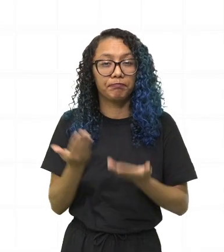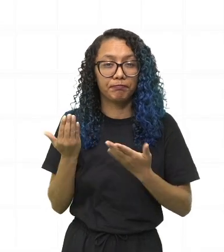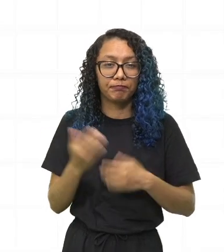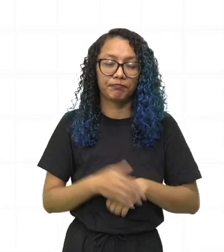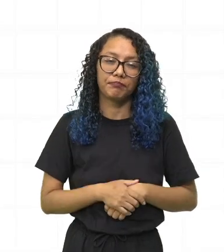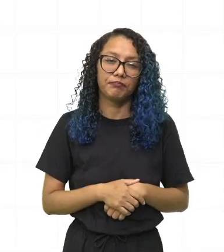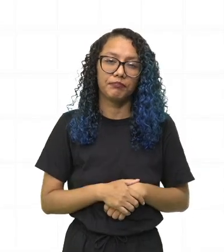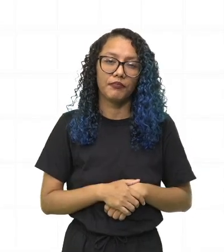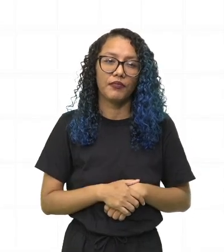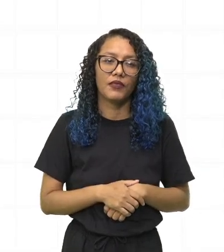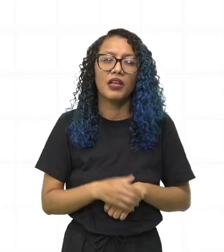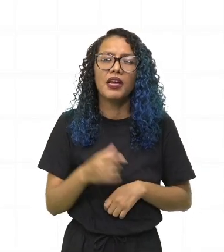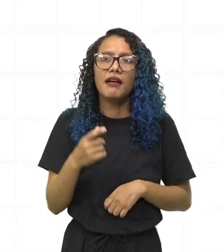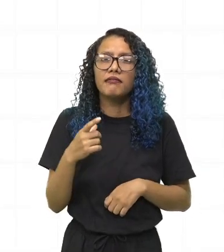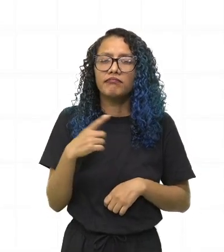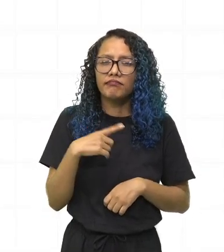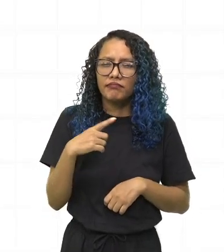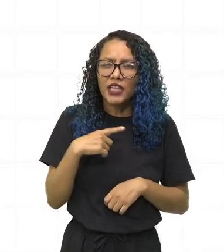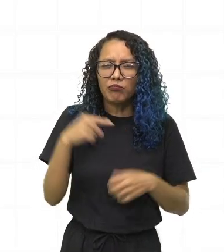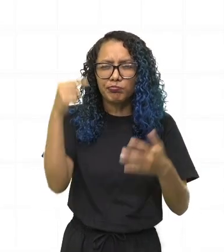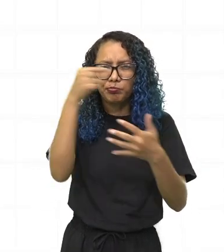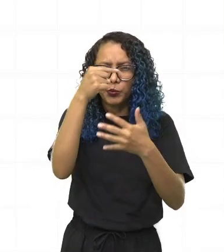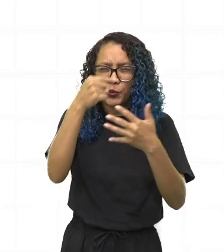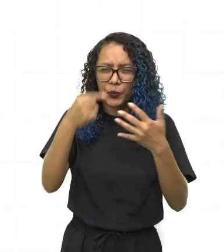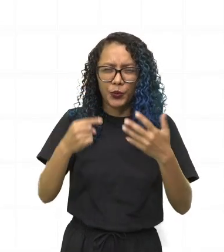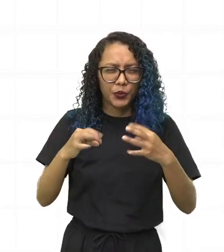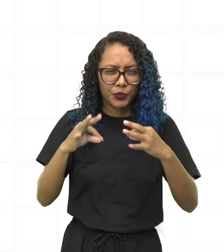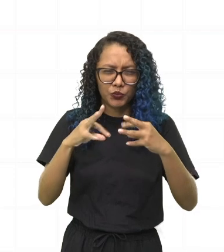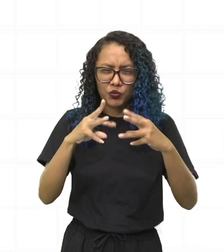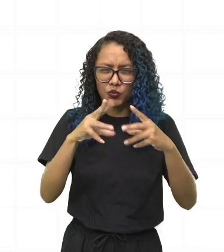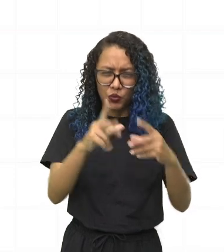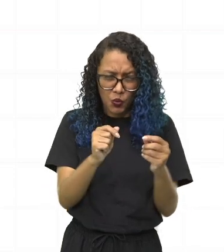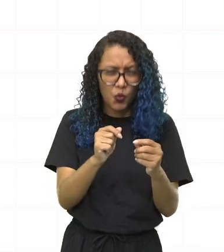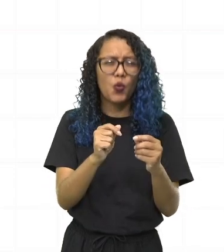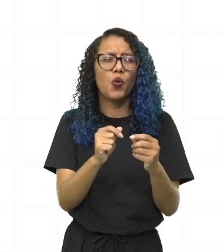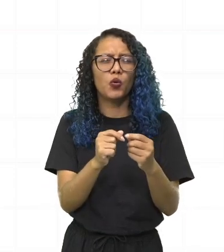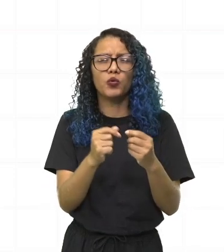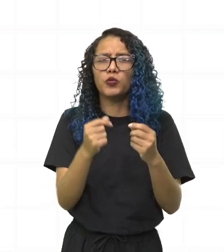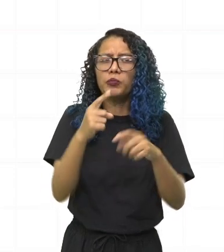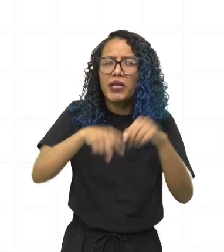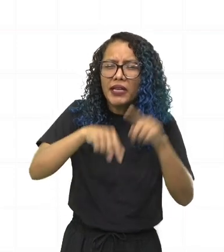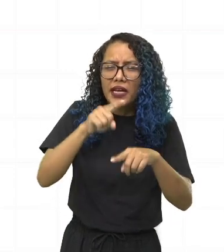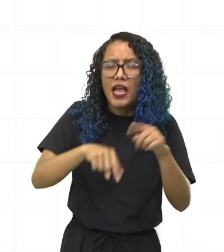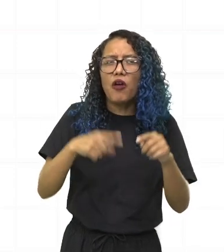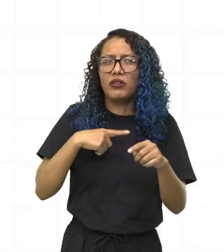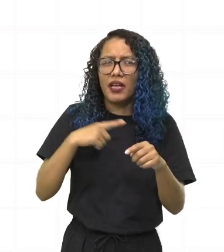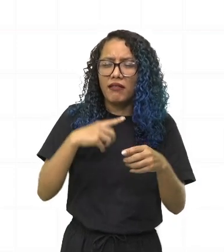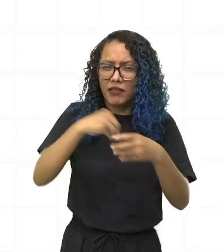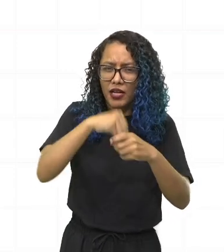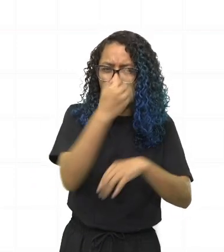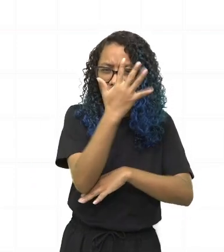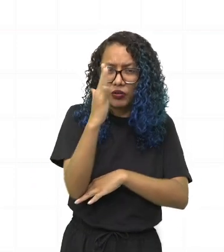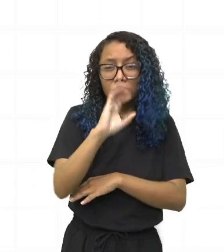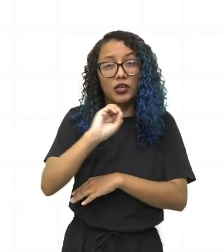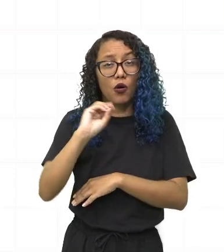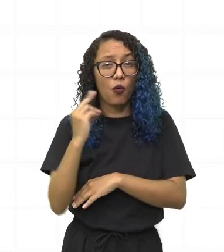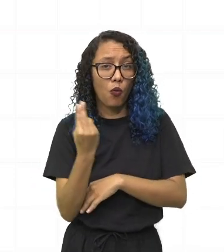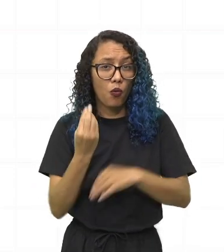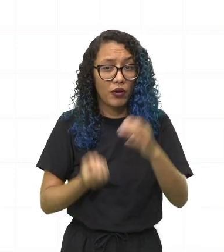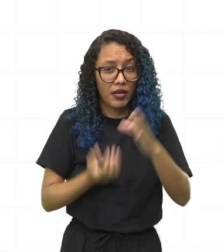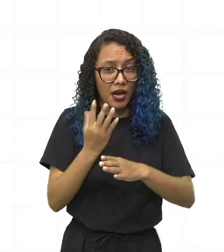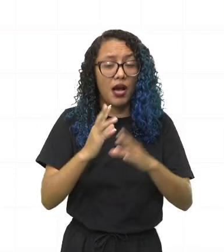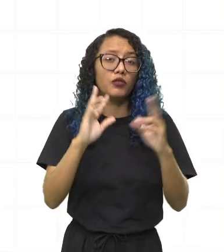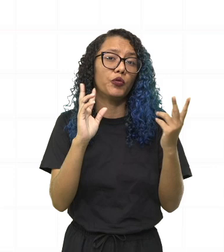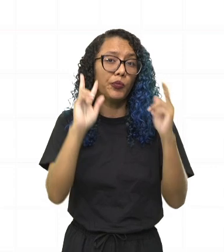elas englobam todos os elementos, né, que são encontrados na natureza ou aqueles elementos que são criados